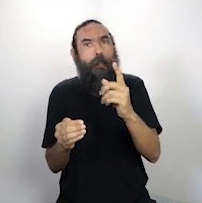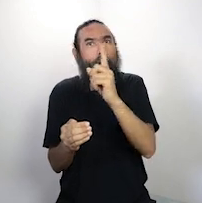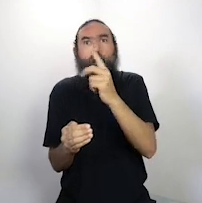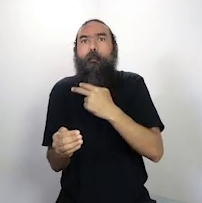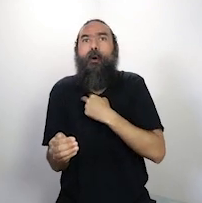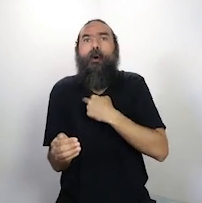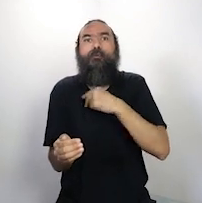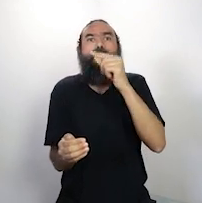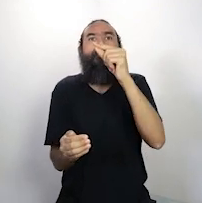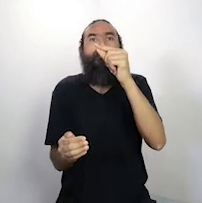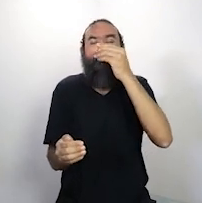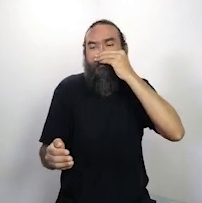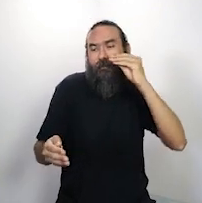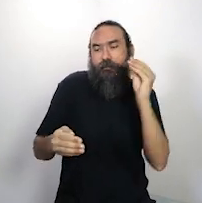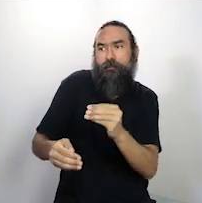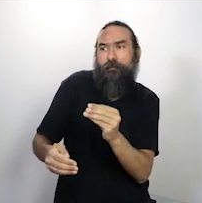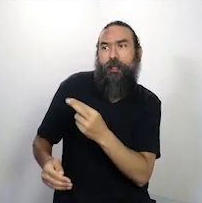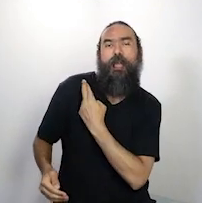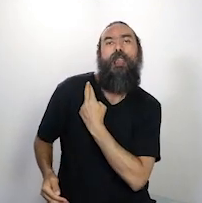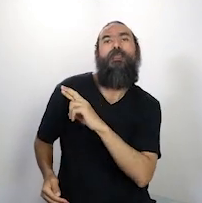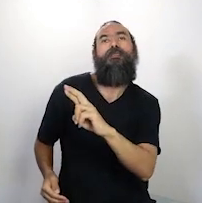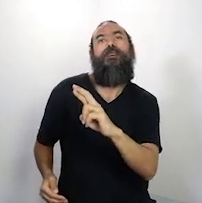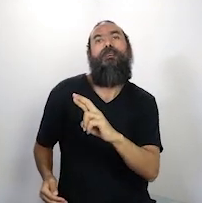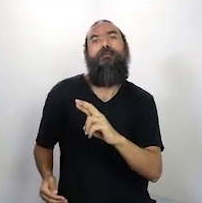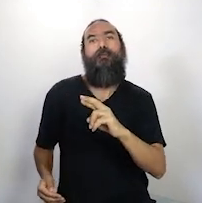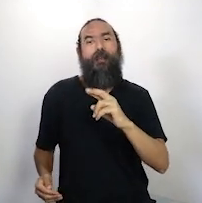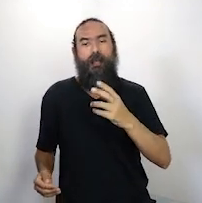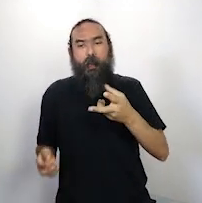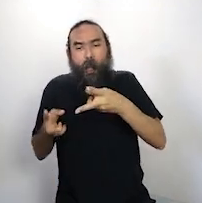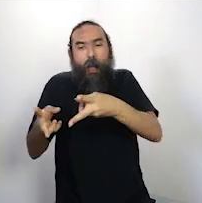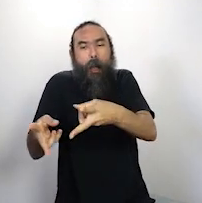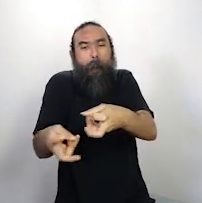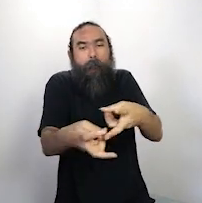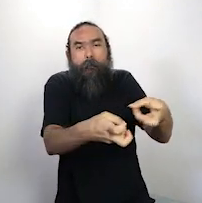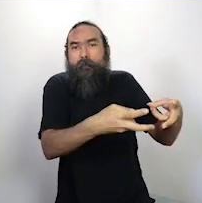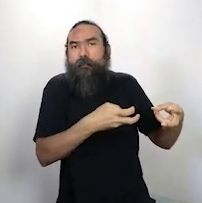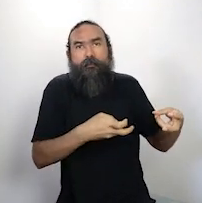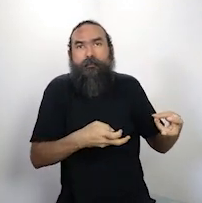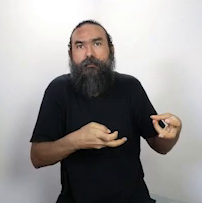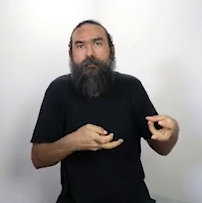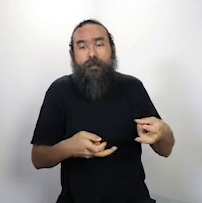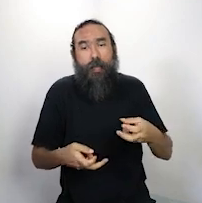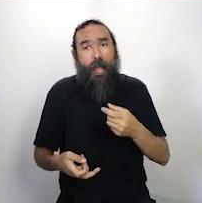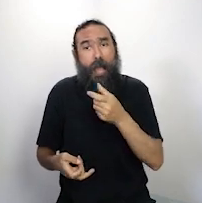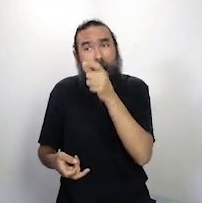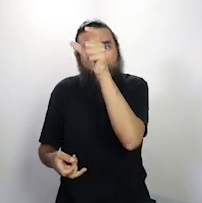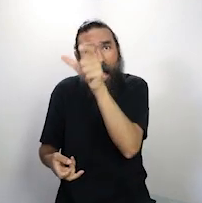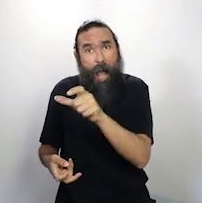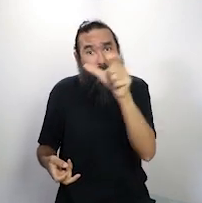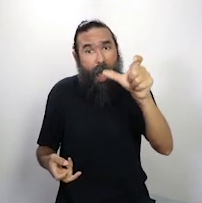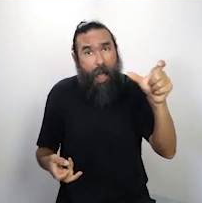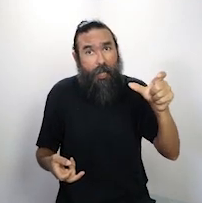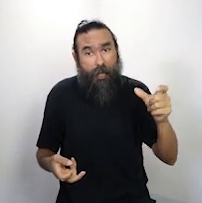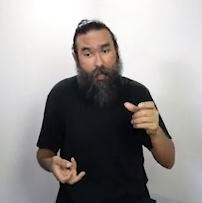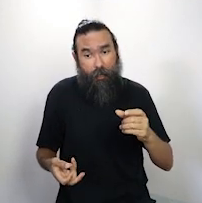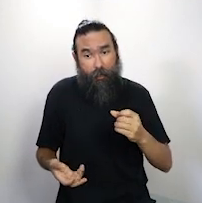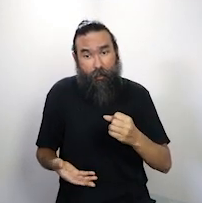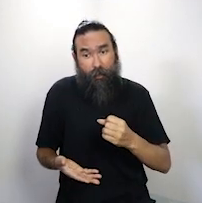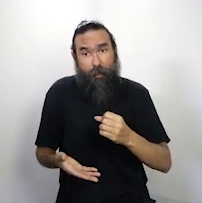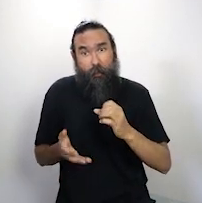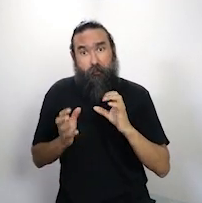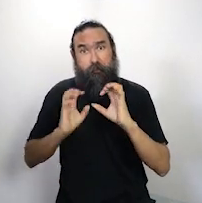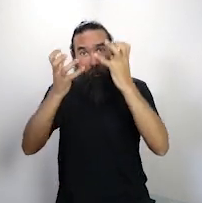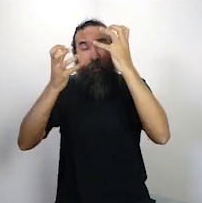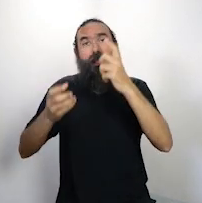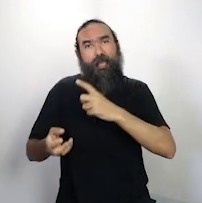querer tirar méritos em cima do sofrimento alheio. Porque cada manifestação, ela tem seu sofrimento. Canto do Pina,